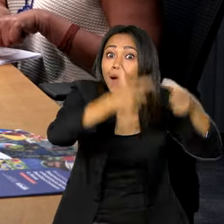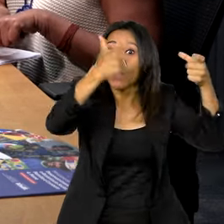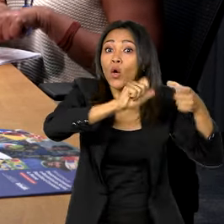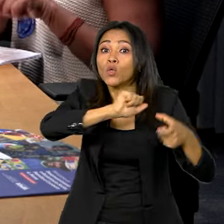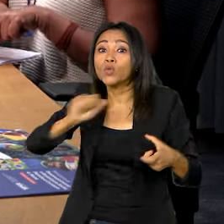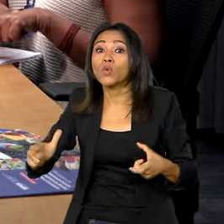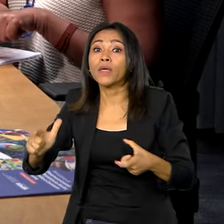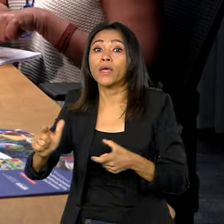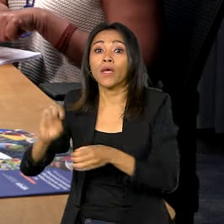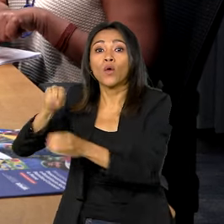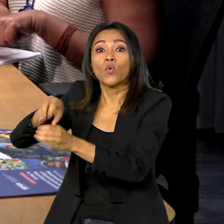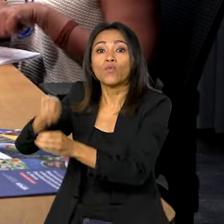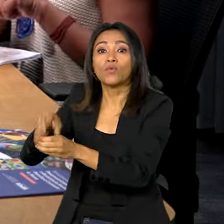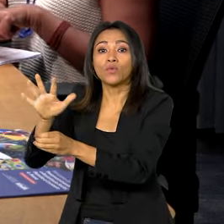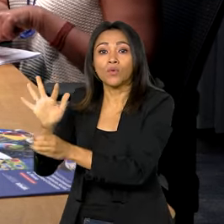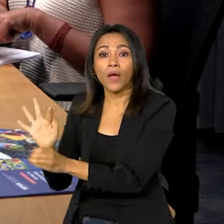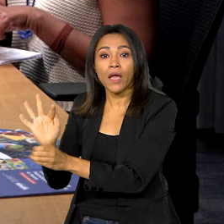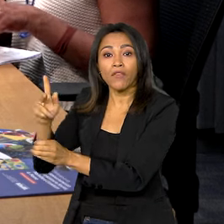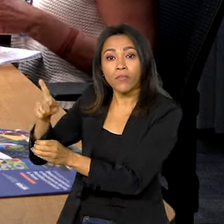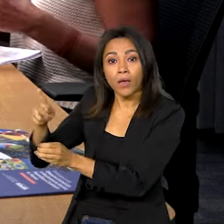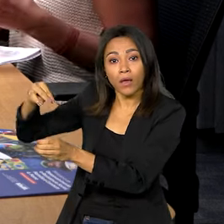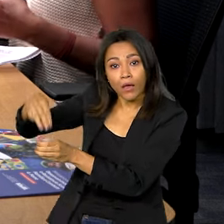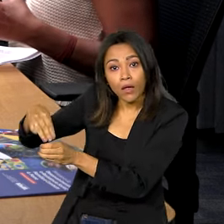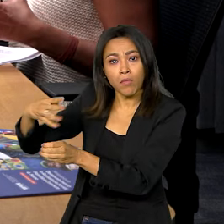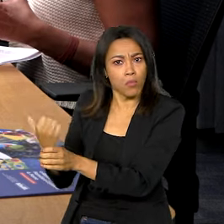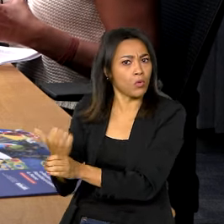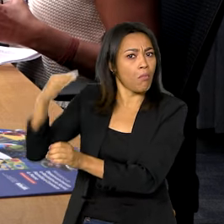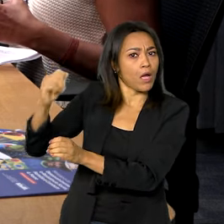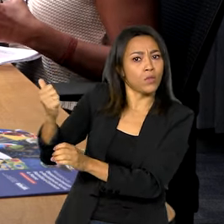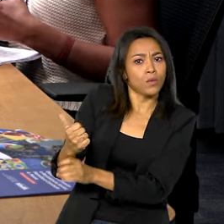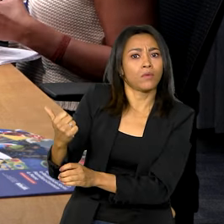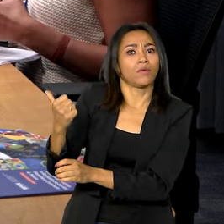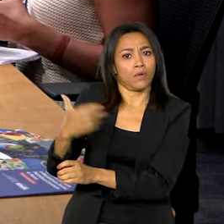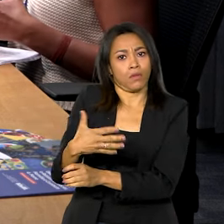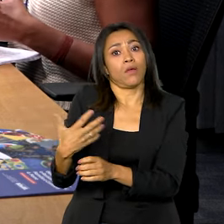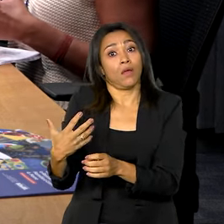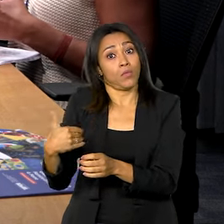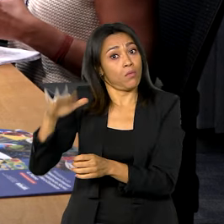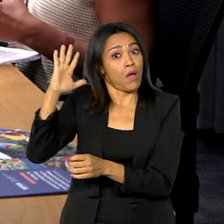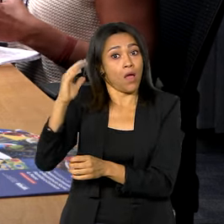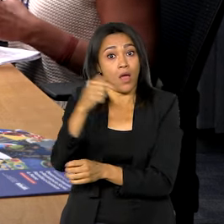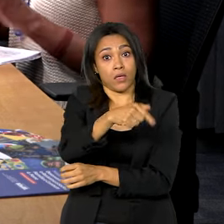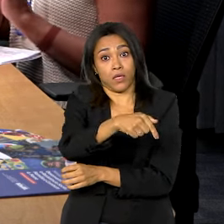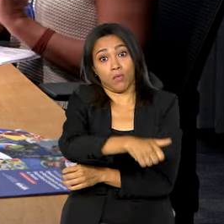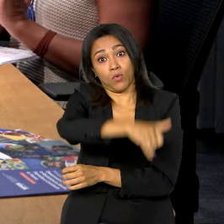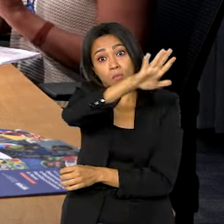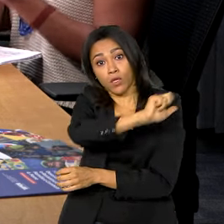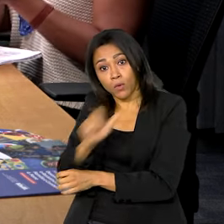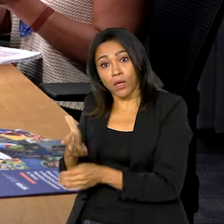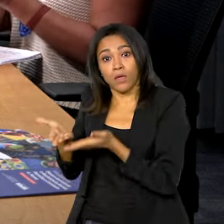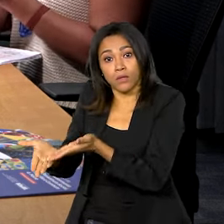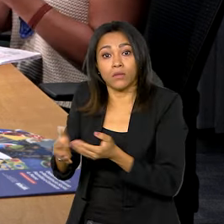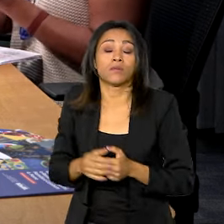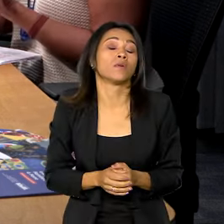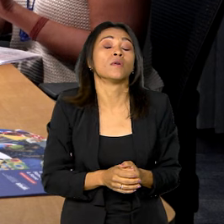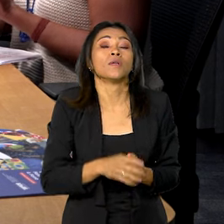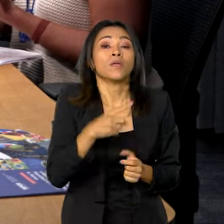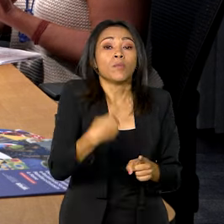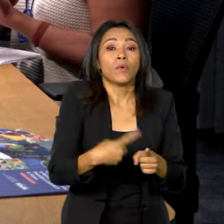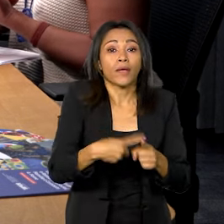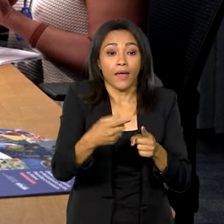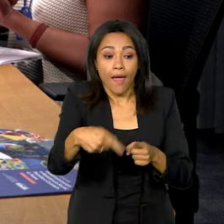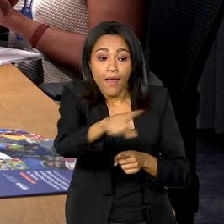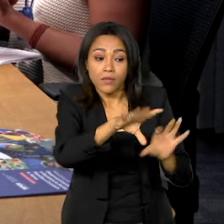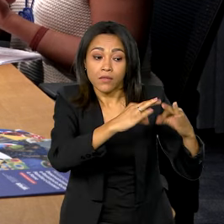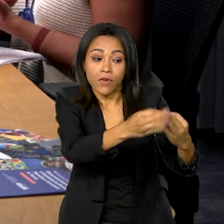fpm daquela localidade do município município é um programa que se se você pega eh o que entra que chega nas